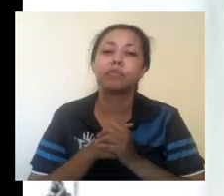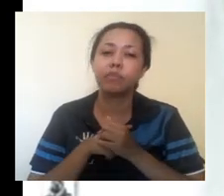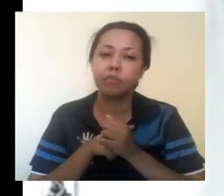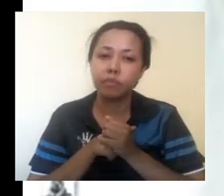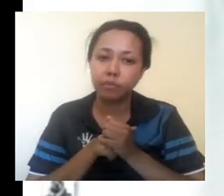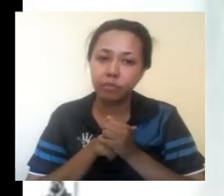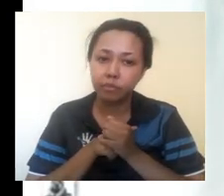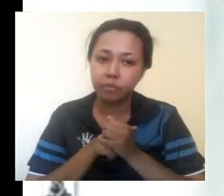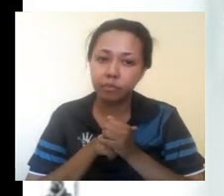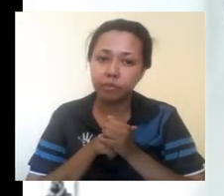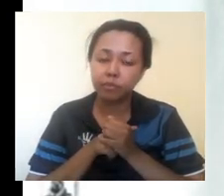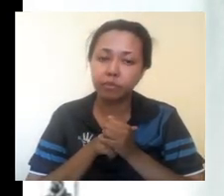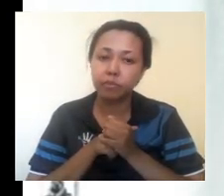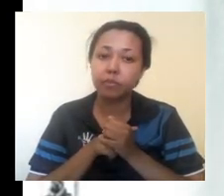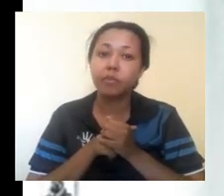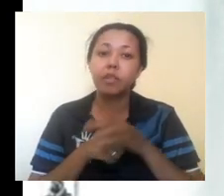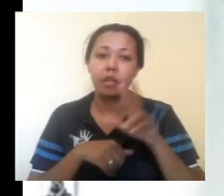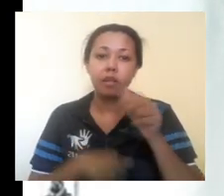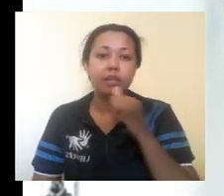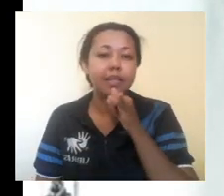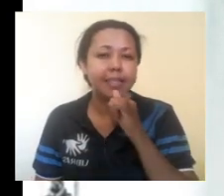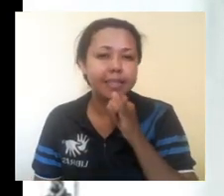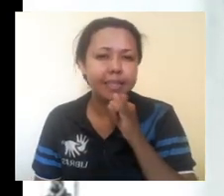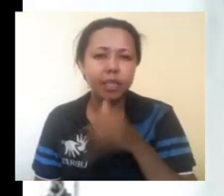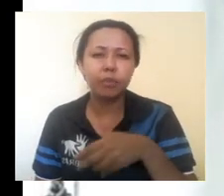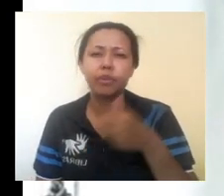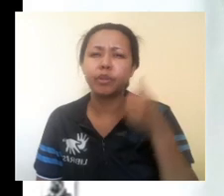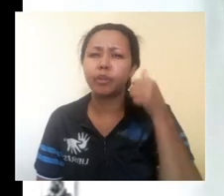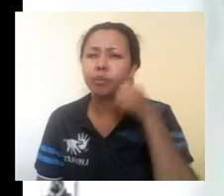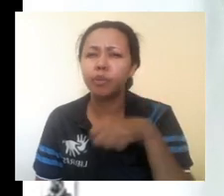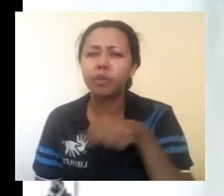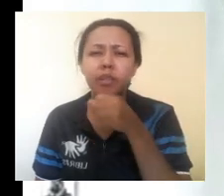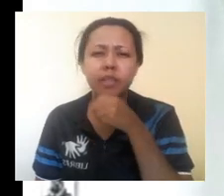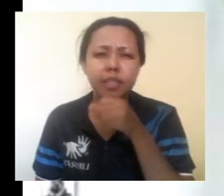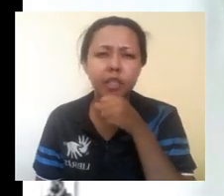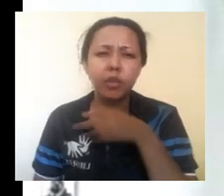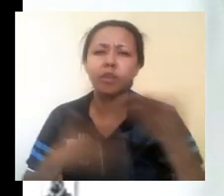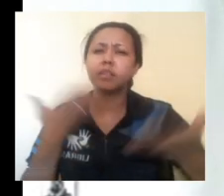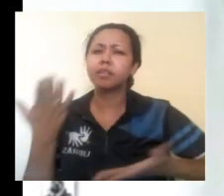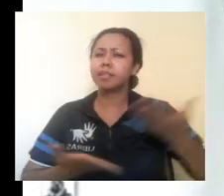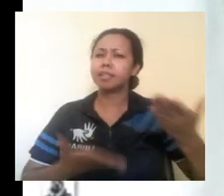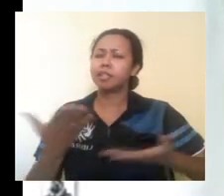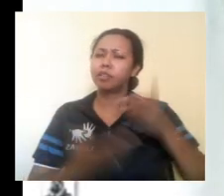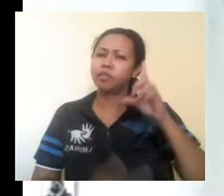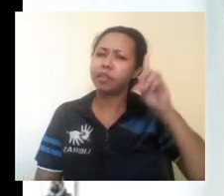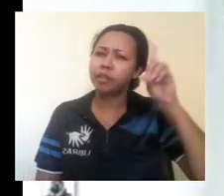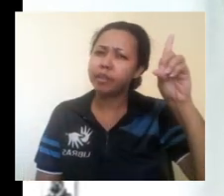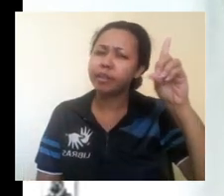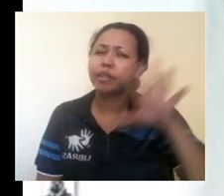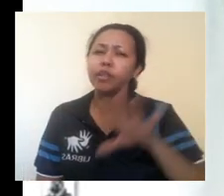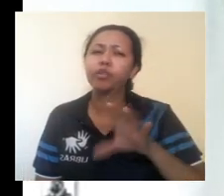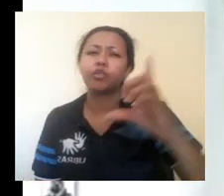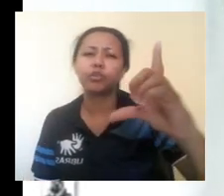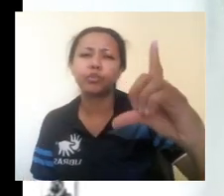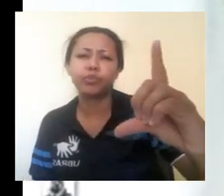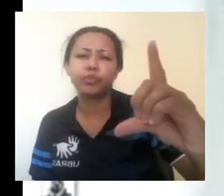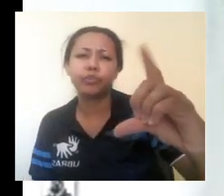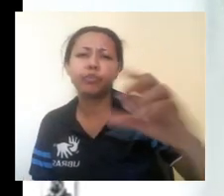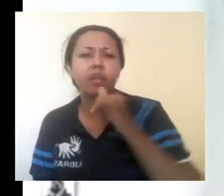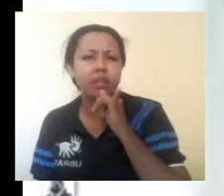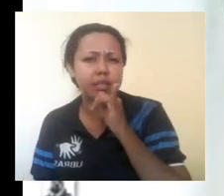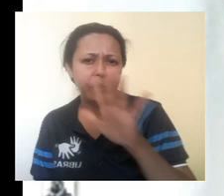era uma mulher idosa que servia a Deus. E tinha outras mulheres que ficavam viúvas e utilizavam o seu tempo livre para